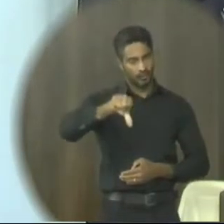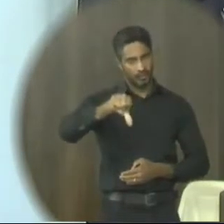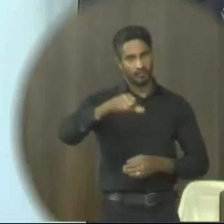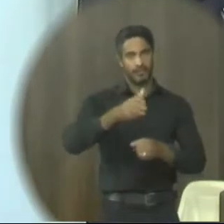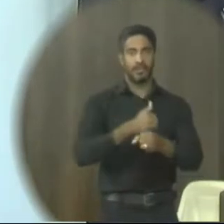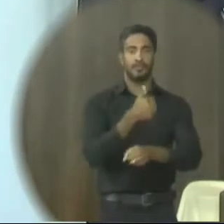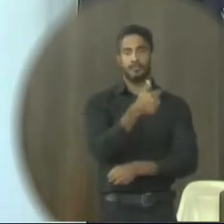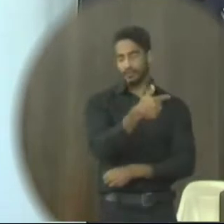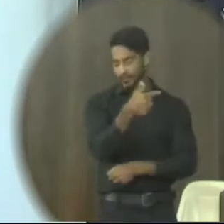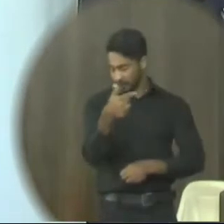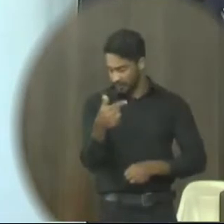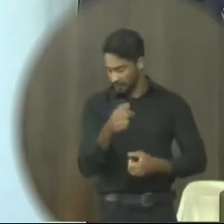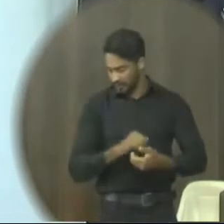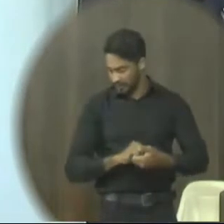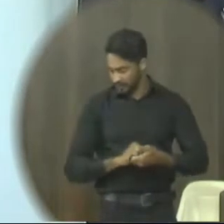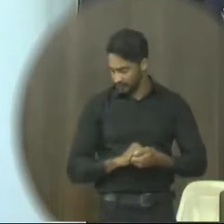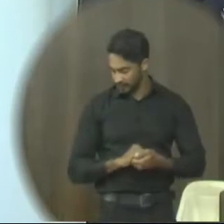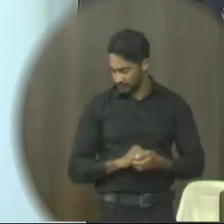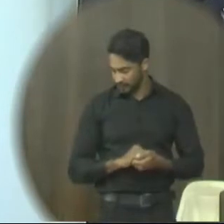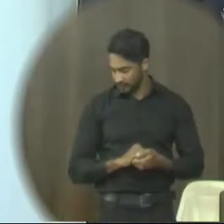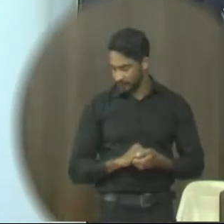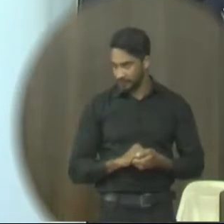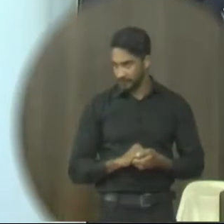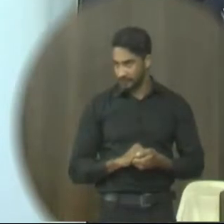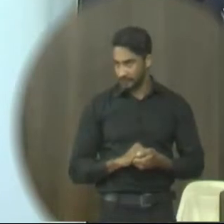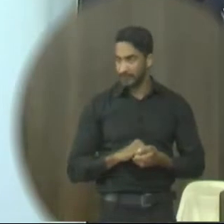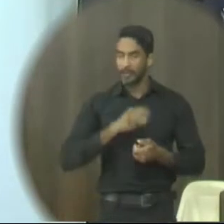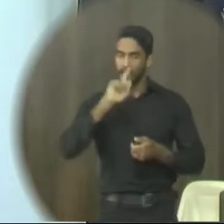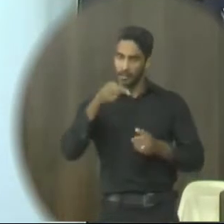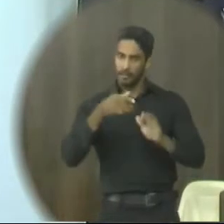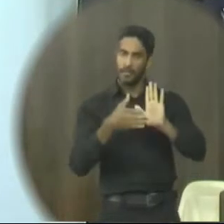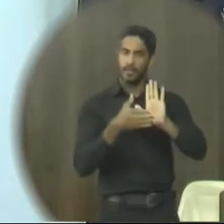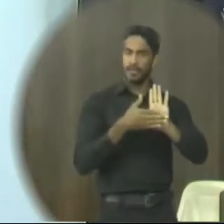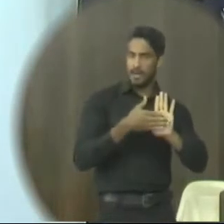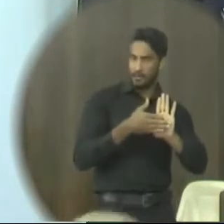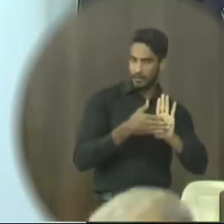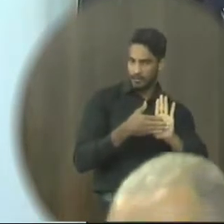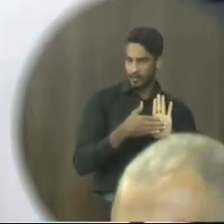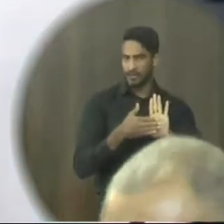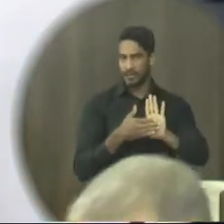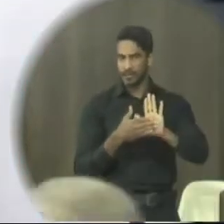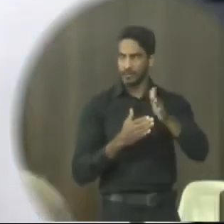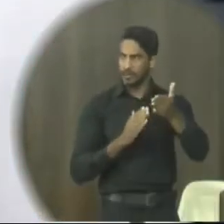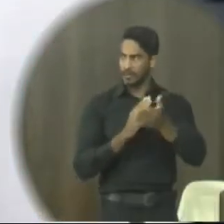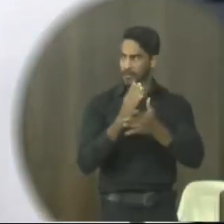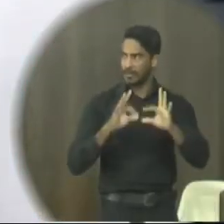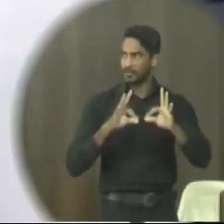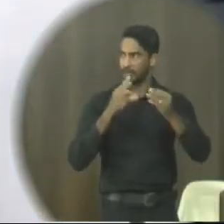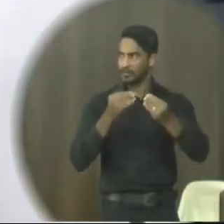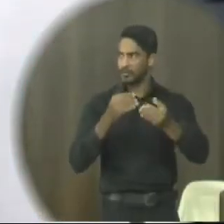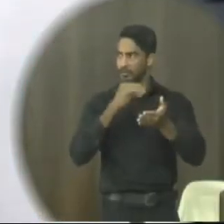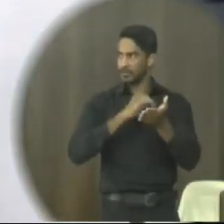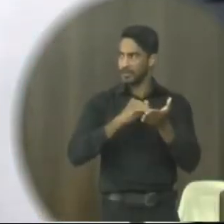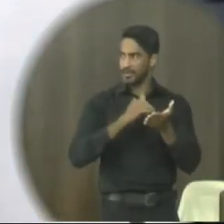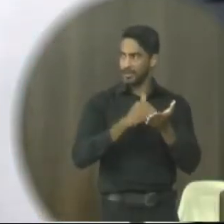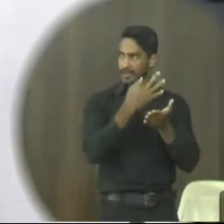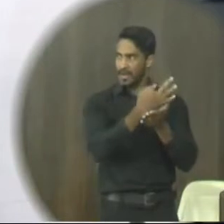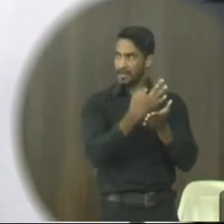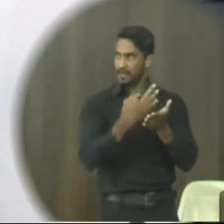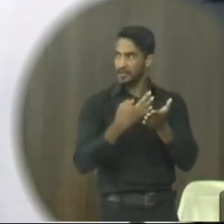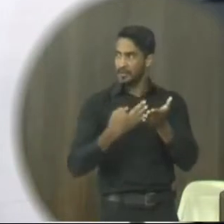de 2022. Após as proposições foram ser aprovadas por unanimidade, o senhor secretário faz as